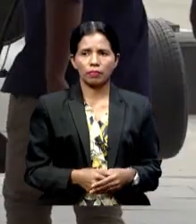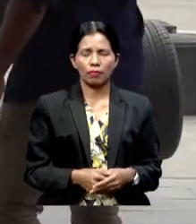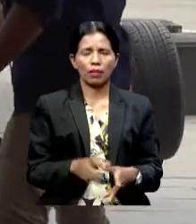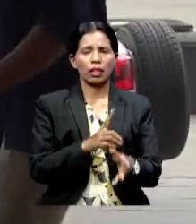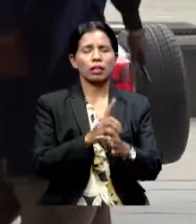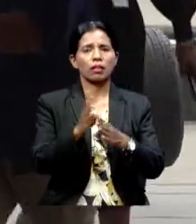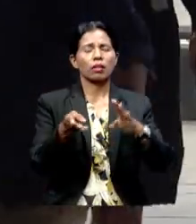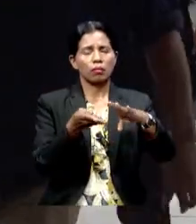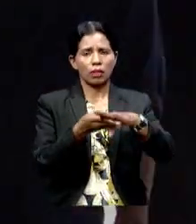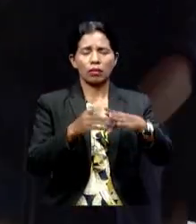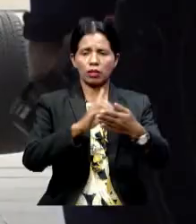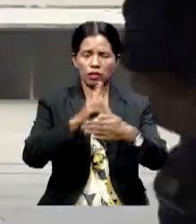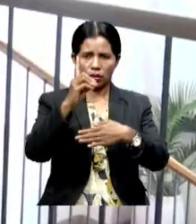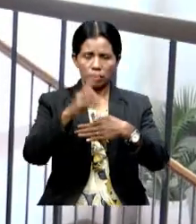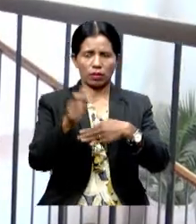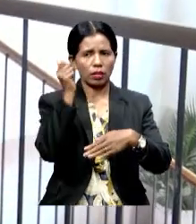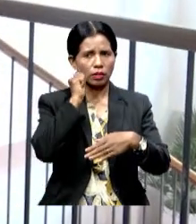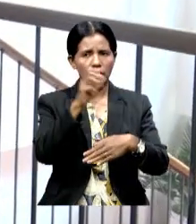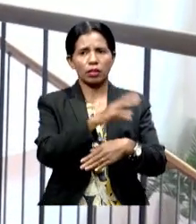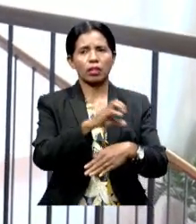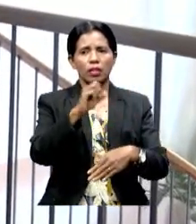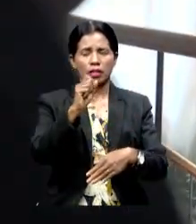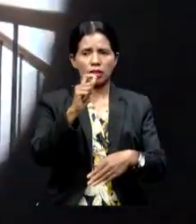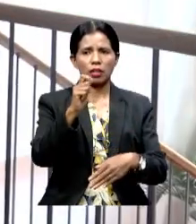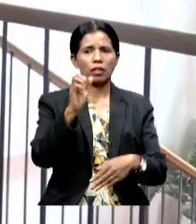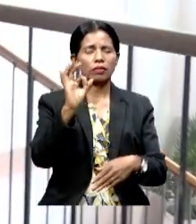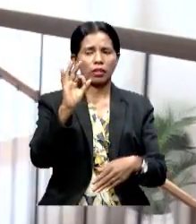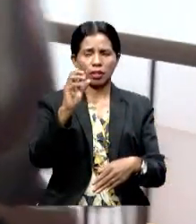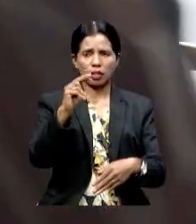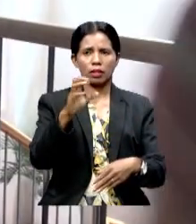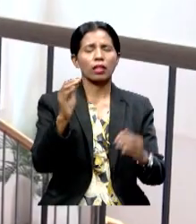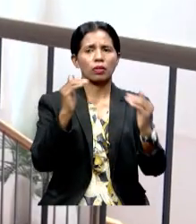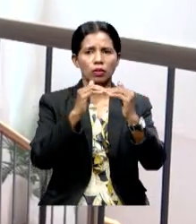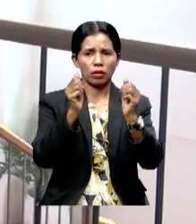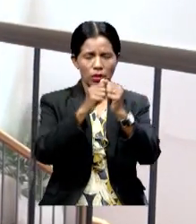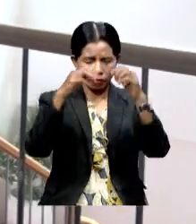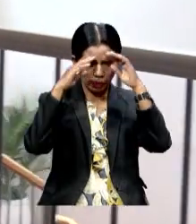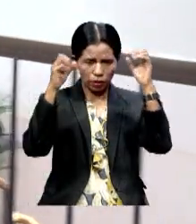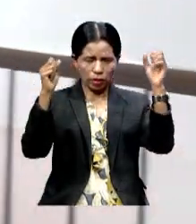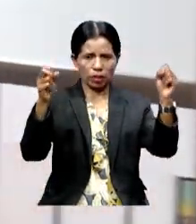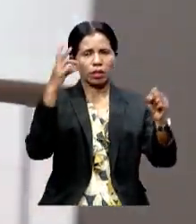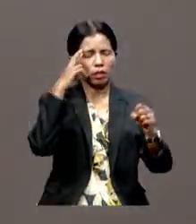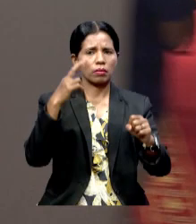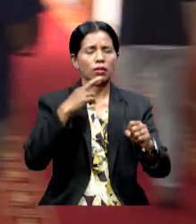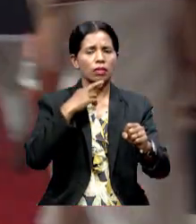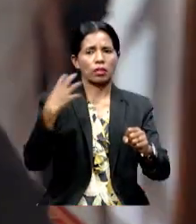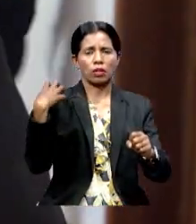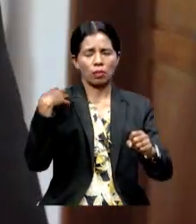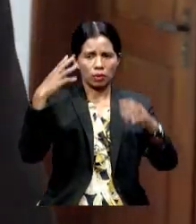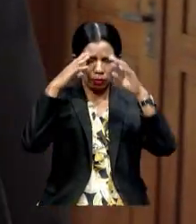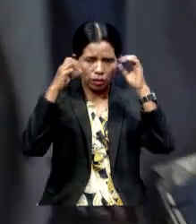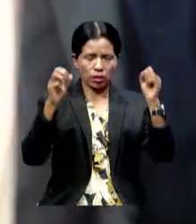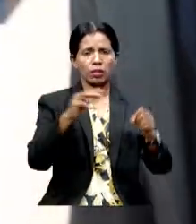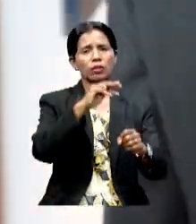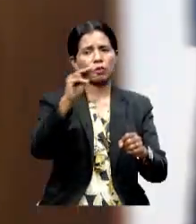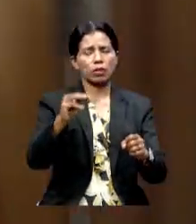Diretora Banco Desenvolvimento Asiático Estefânia Dina halau encontro o Presidente República Geram Jorta e a Palácio Presidencial Segunda